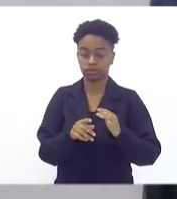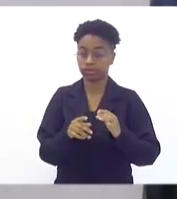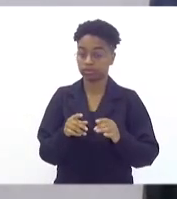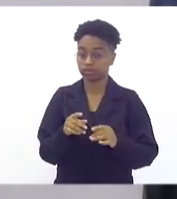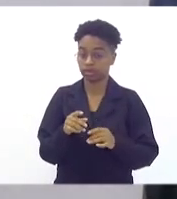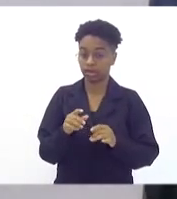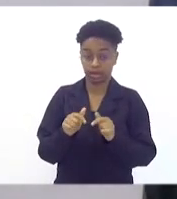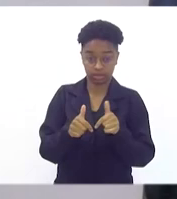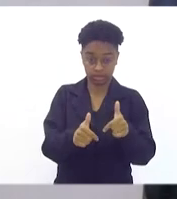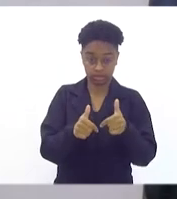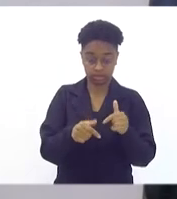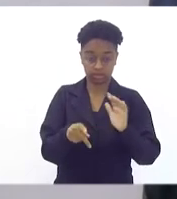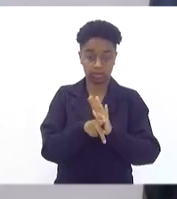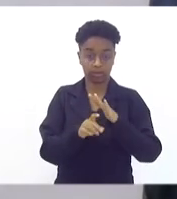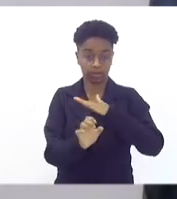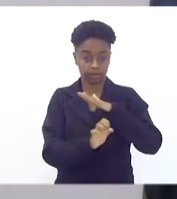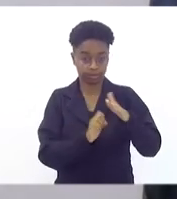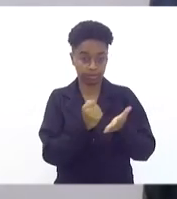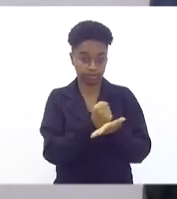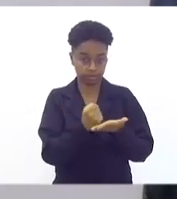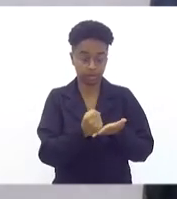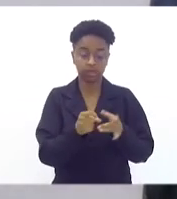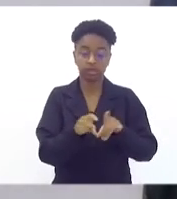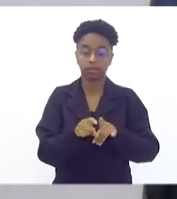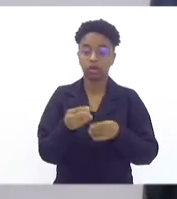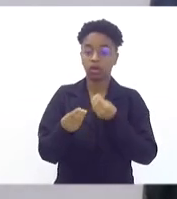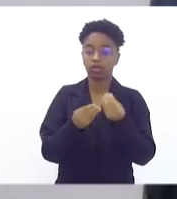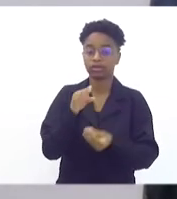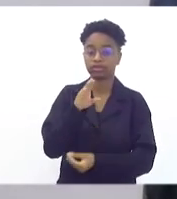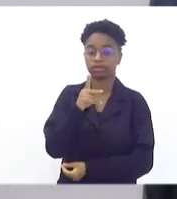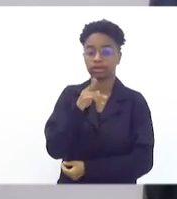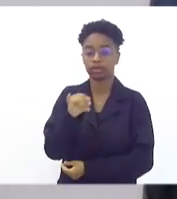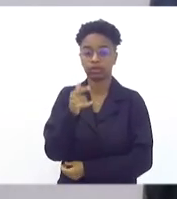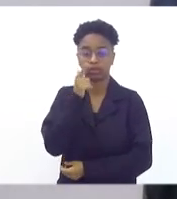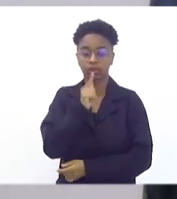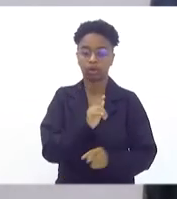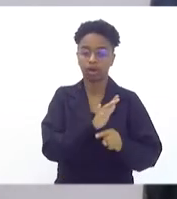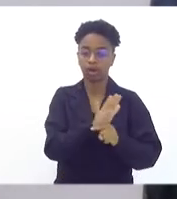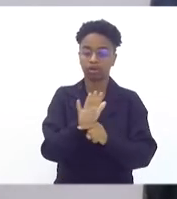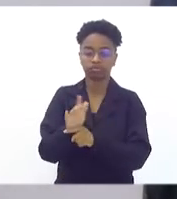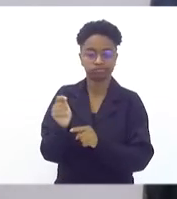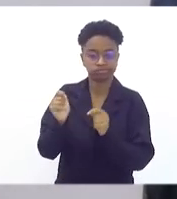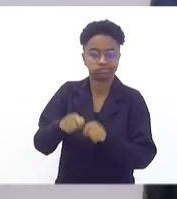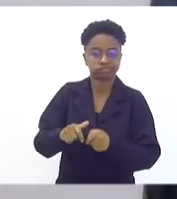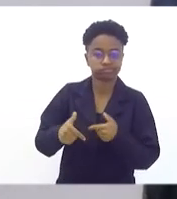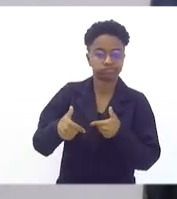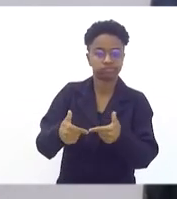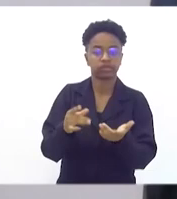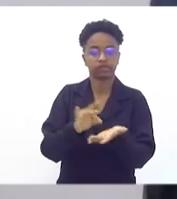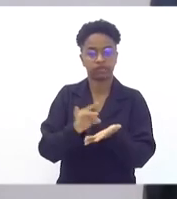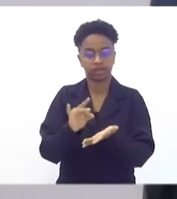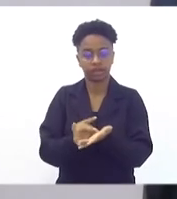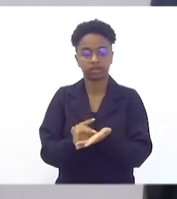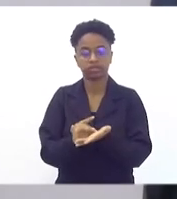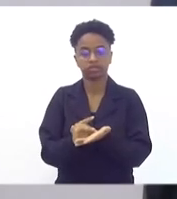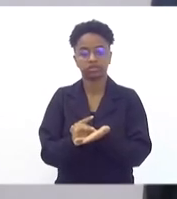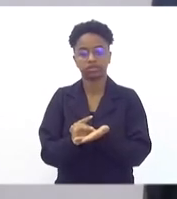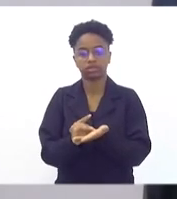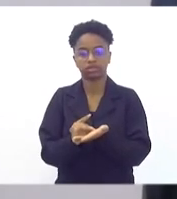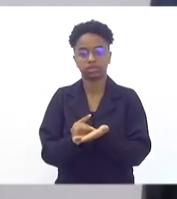e em que essa CPI pode contribuir de qual forma pode contribuir para ser mais um agente